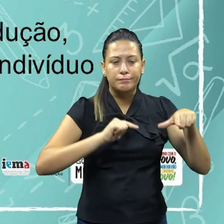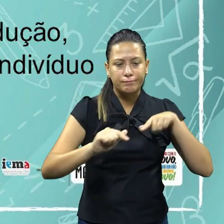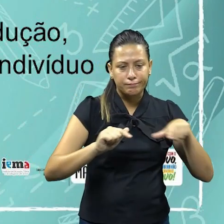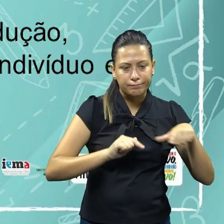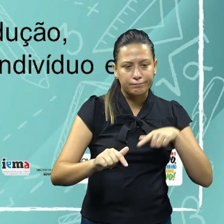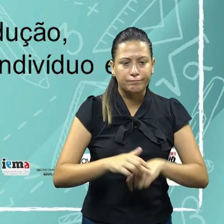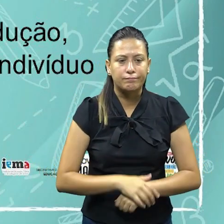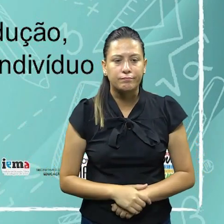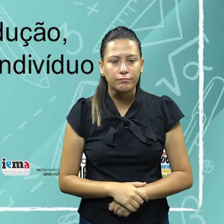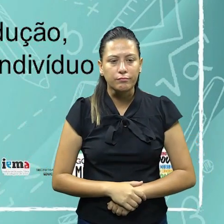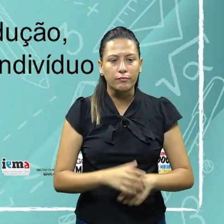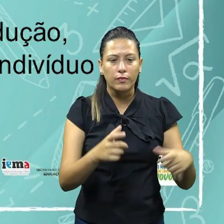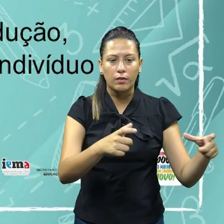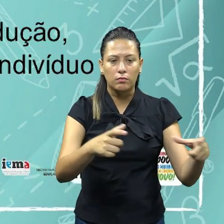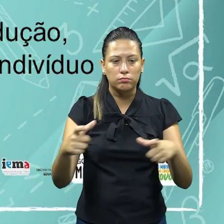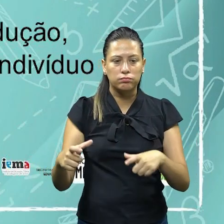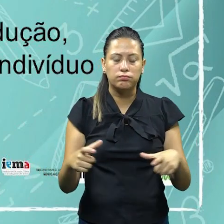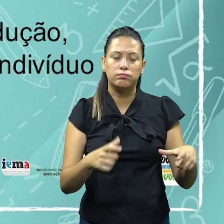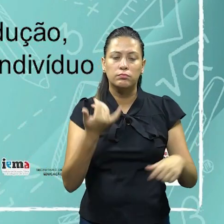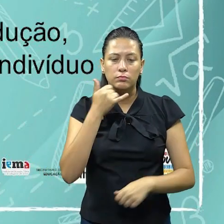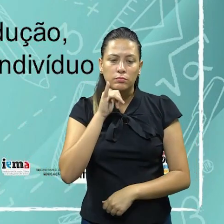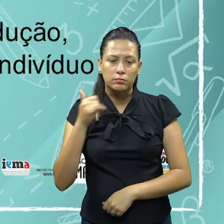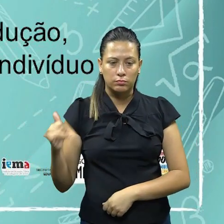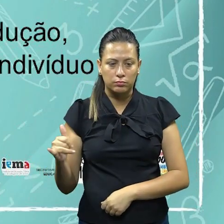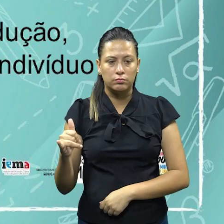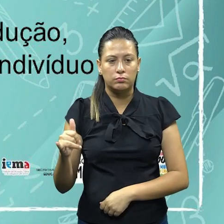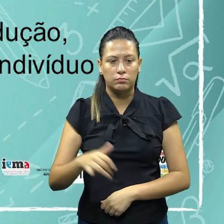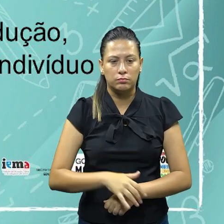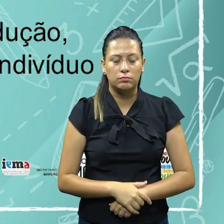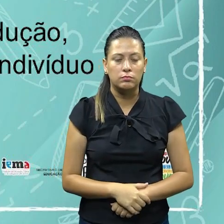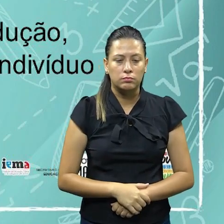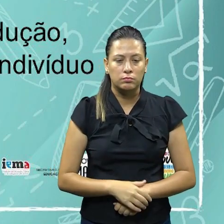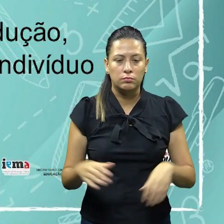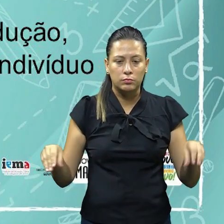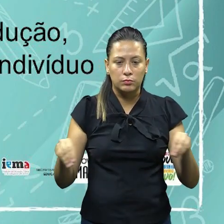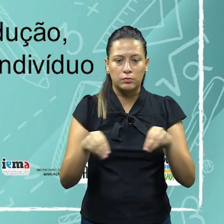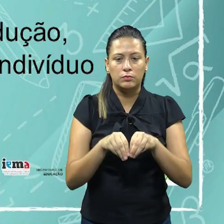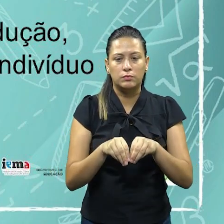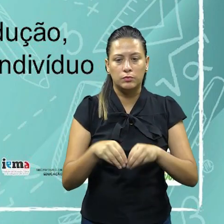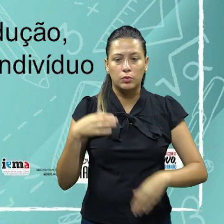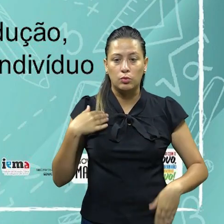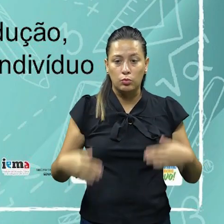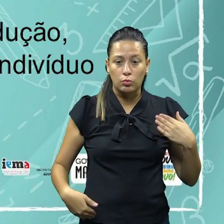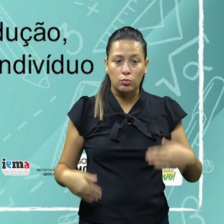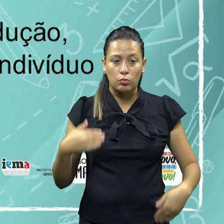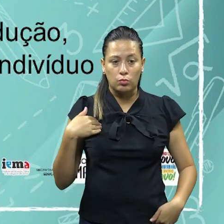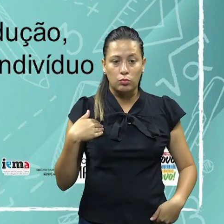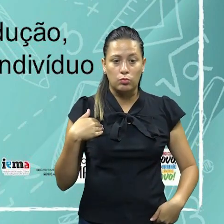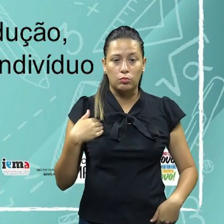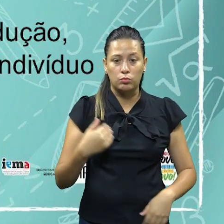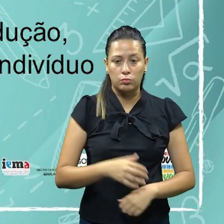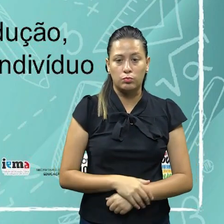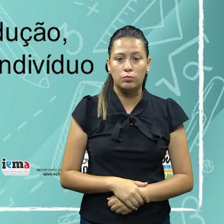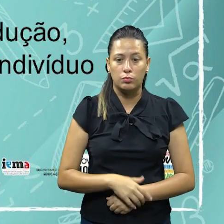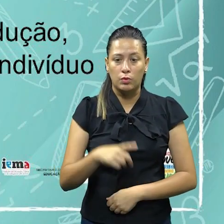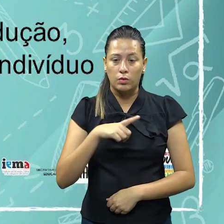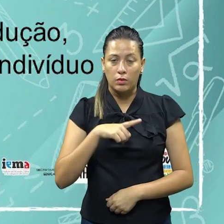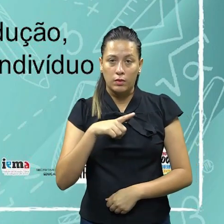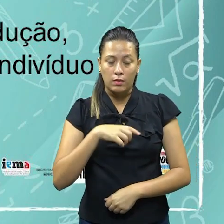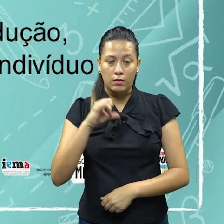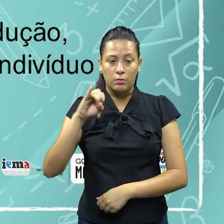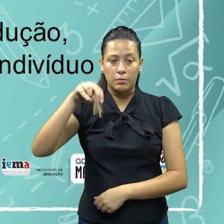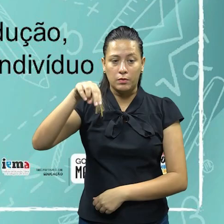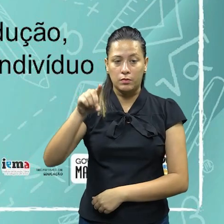Campos eletromagnéticos. O corpo sofre uma indução estabelecendo uma diferença de potencial entre